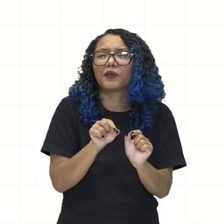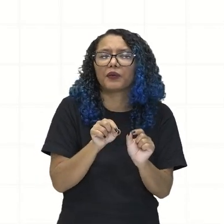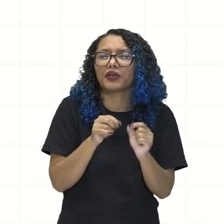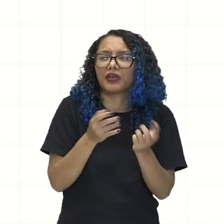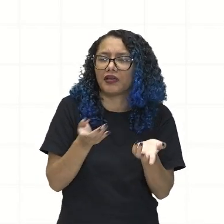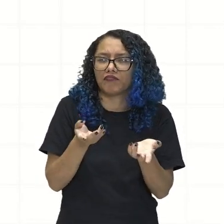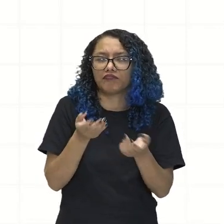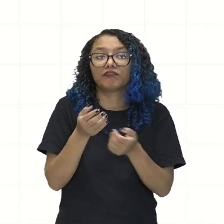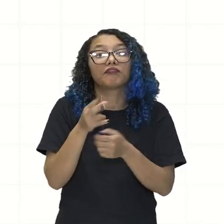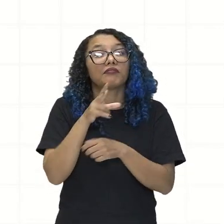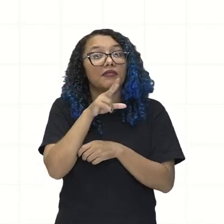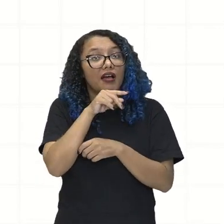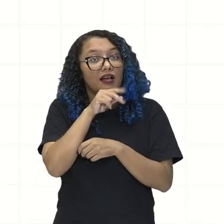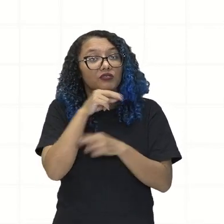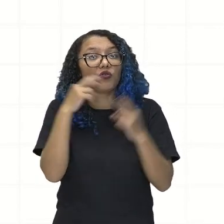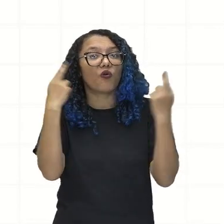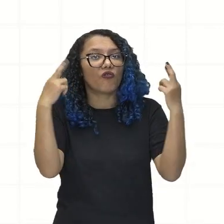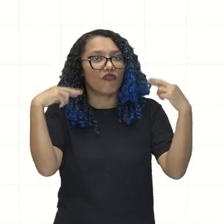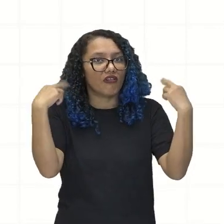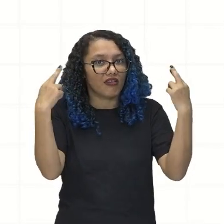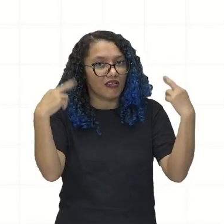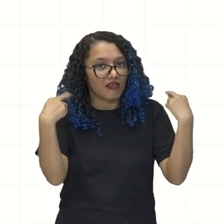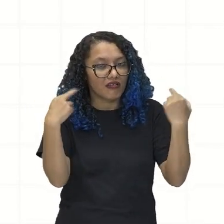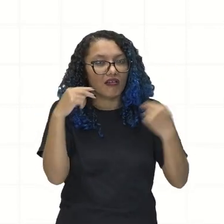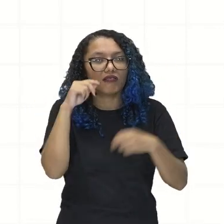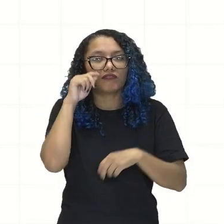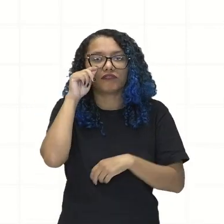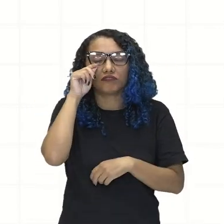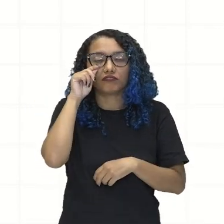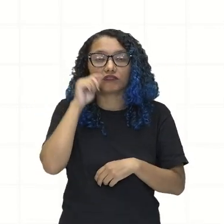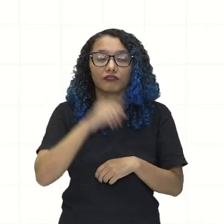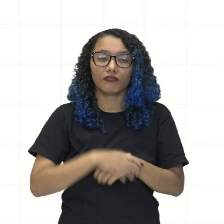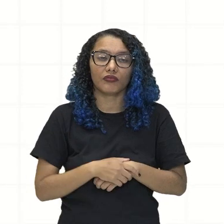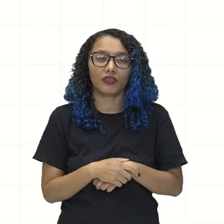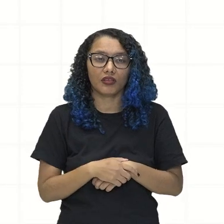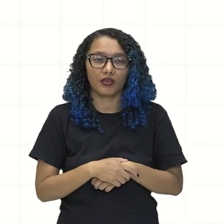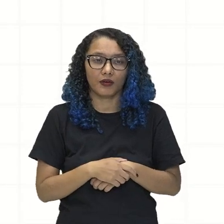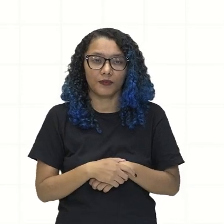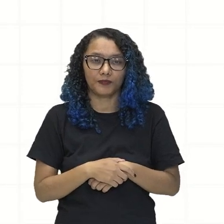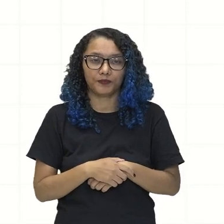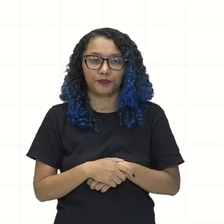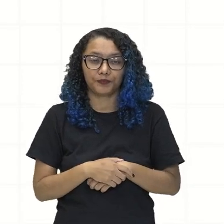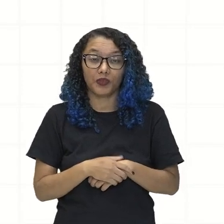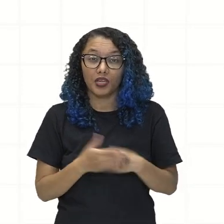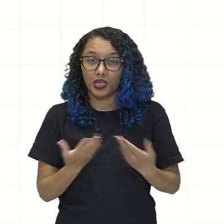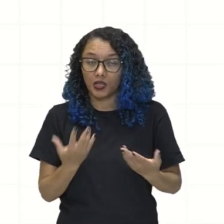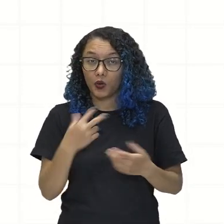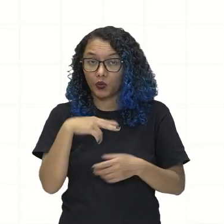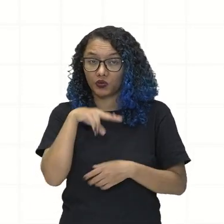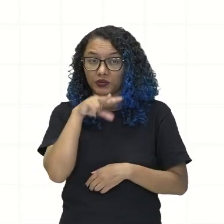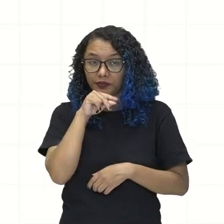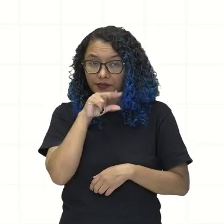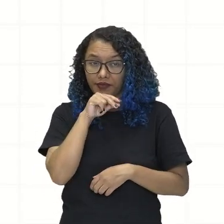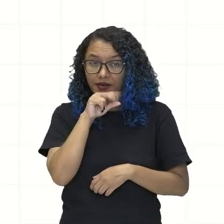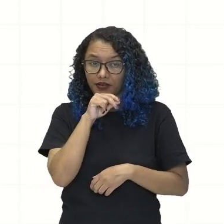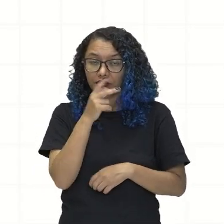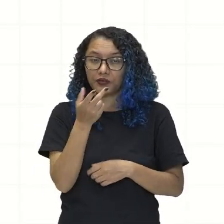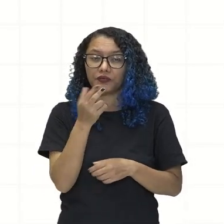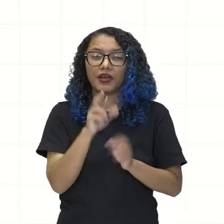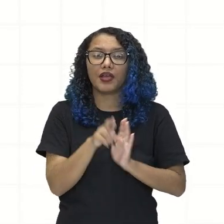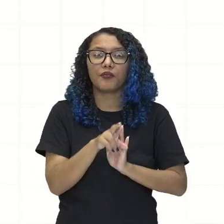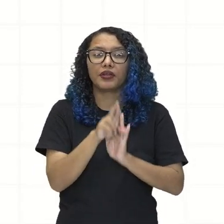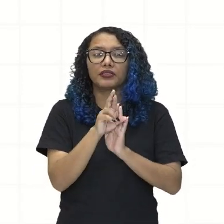ovelhas. Então, para os patos, nós vamos exatamente dizer que eles serão representados